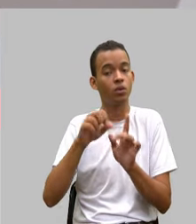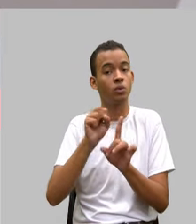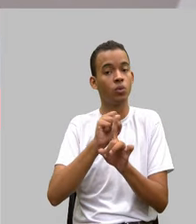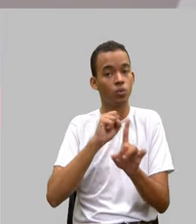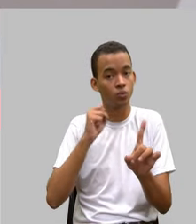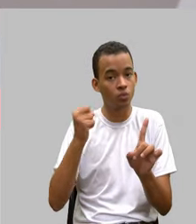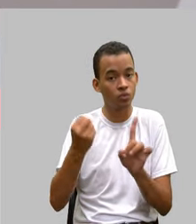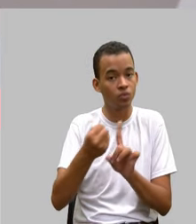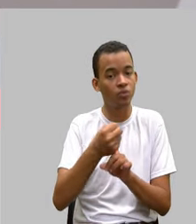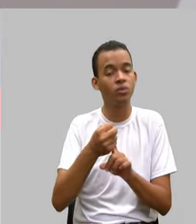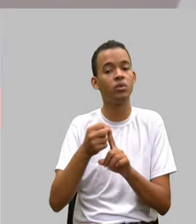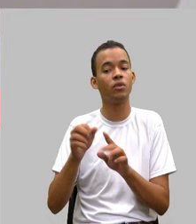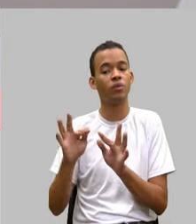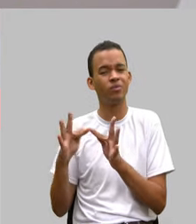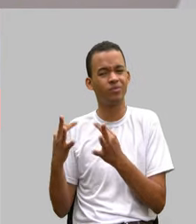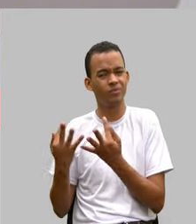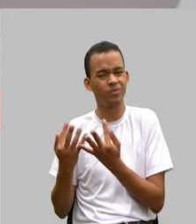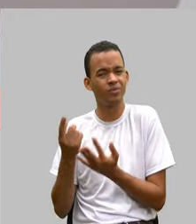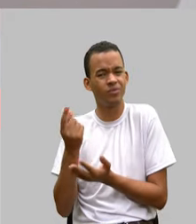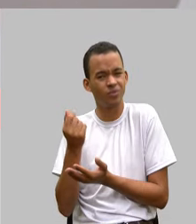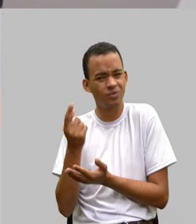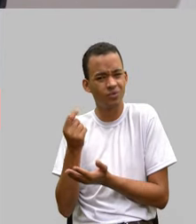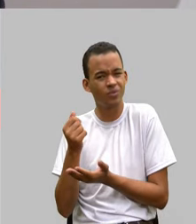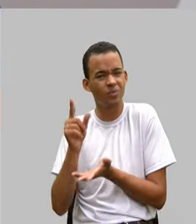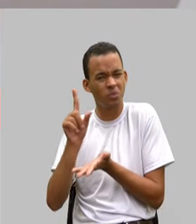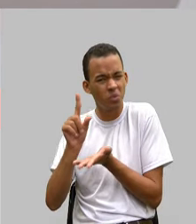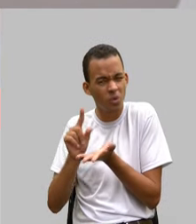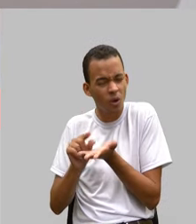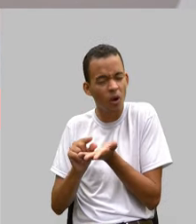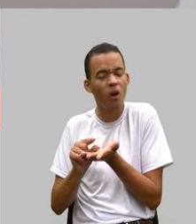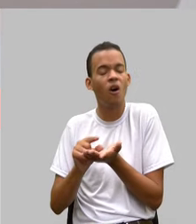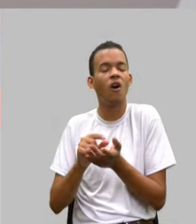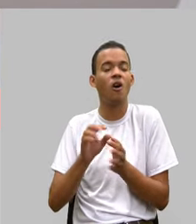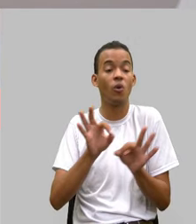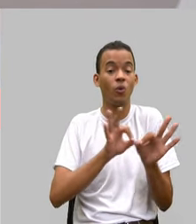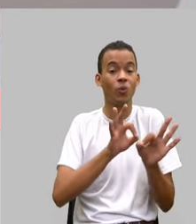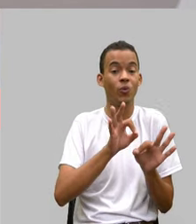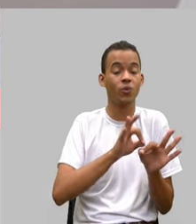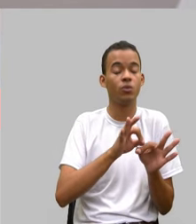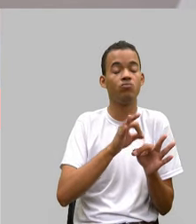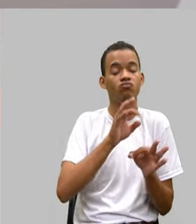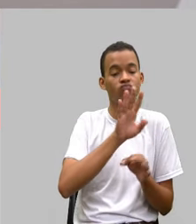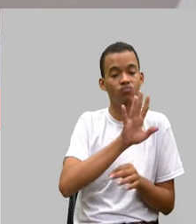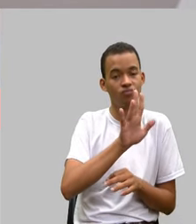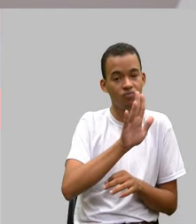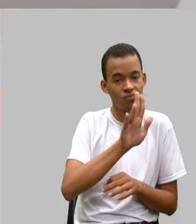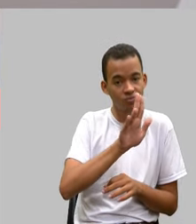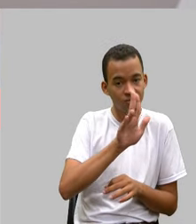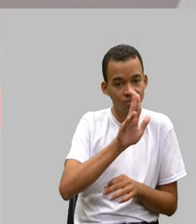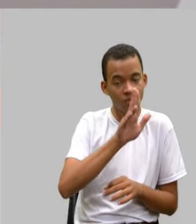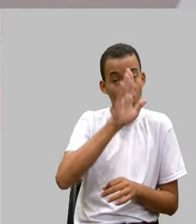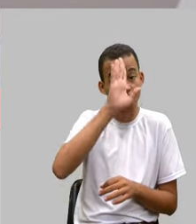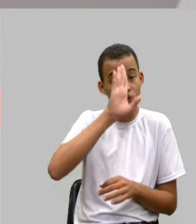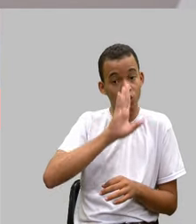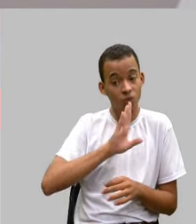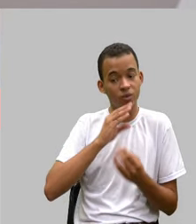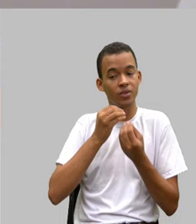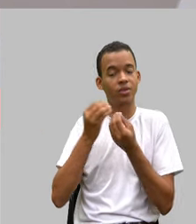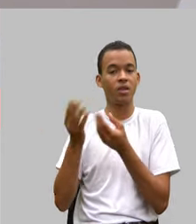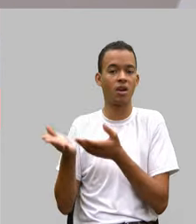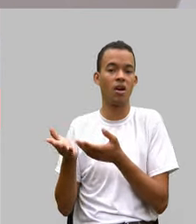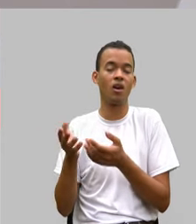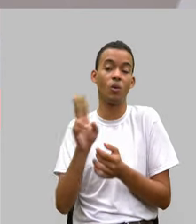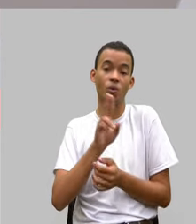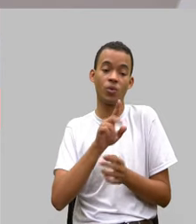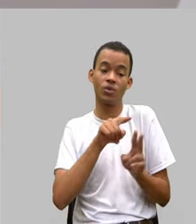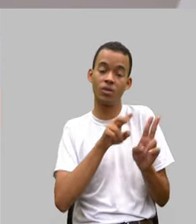de para famílias de baixa renda de forma gratuita e esse projeto né pelo SUS acredito que esse é o intuito é de fornecer